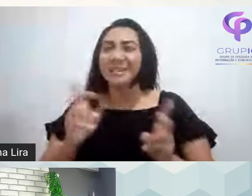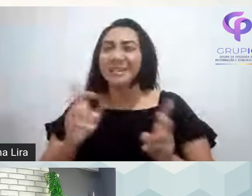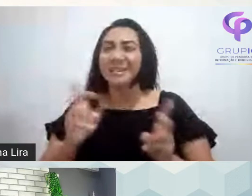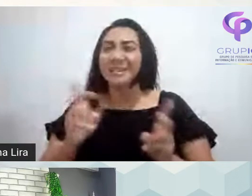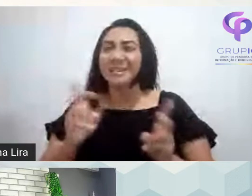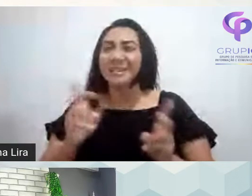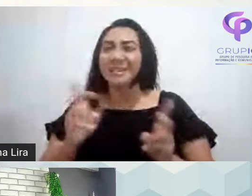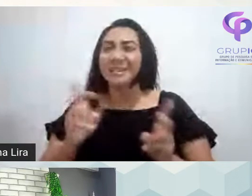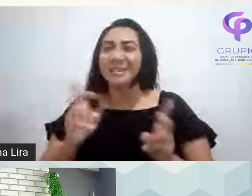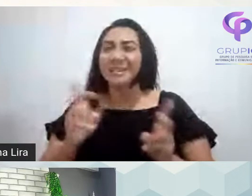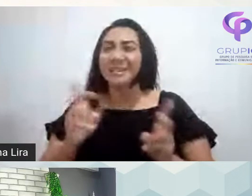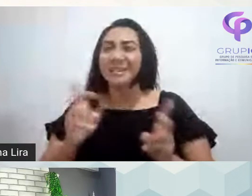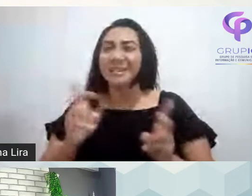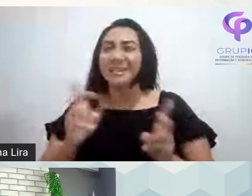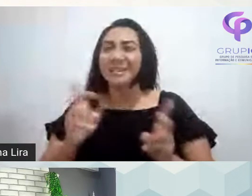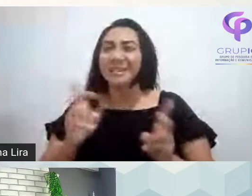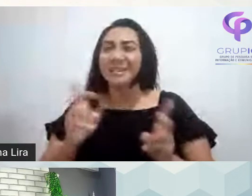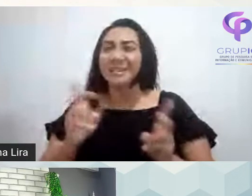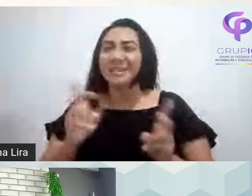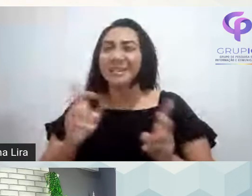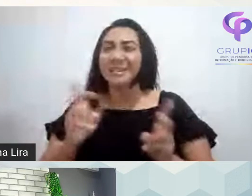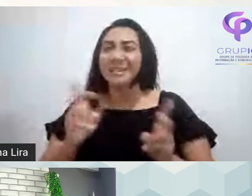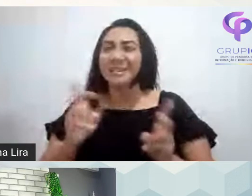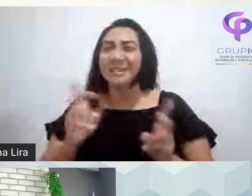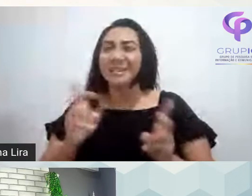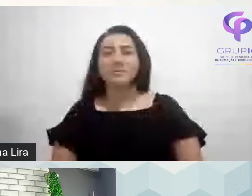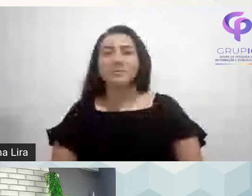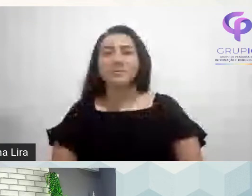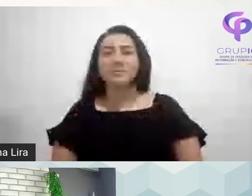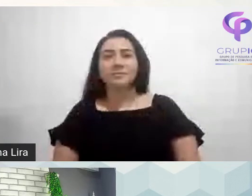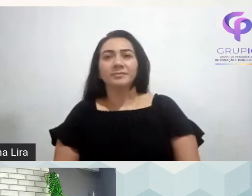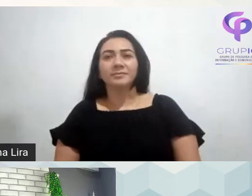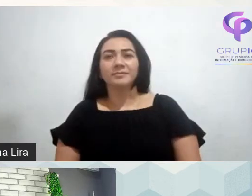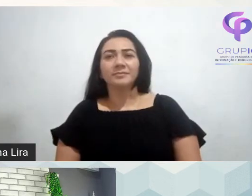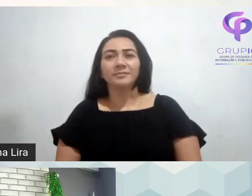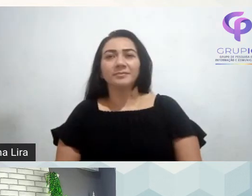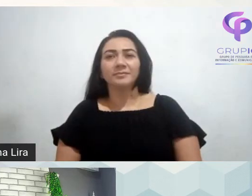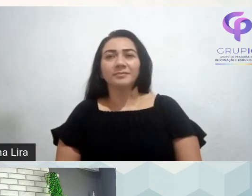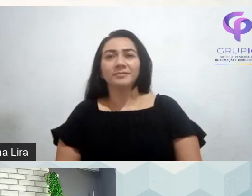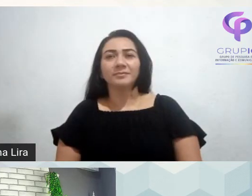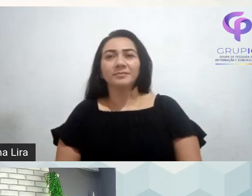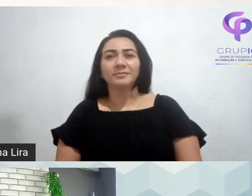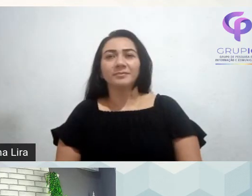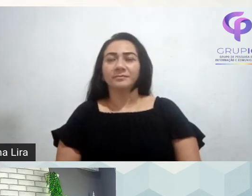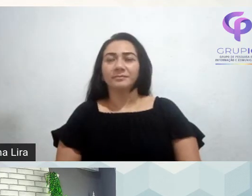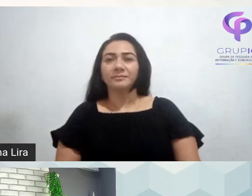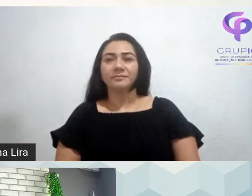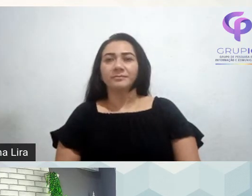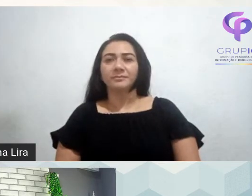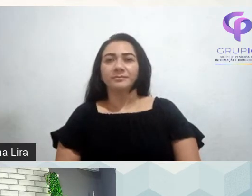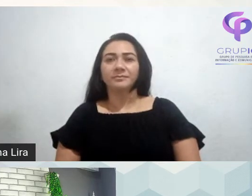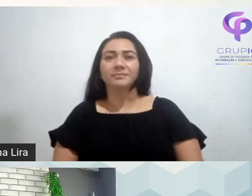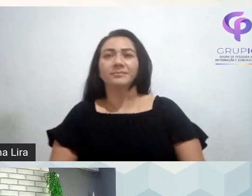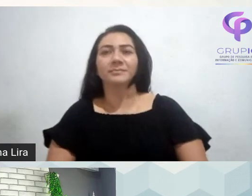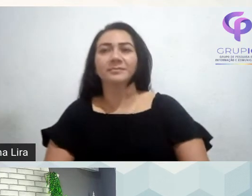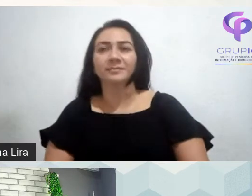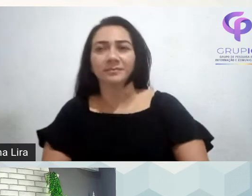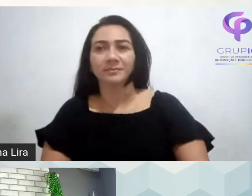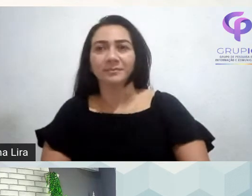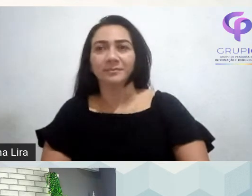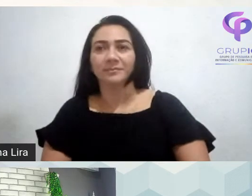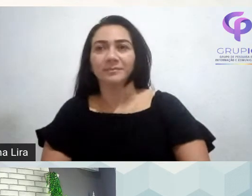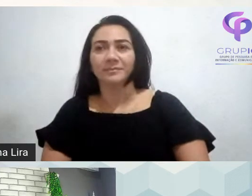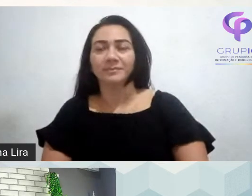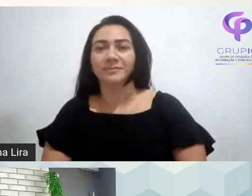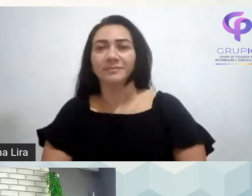Diz a minha apresentação? Se você vai disponibilizar seu material para eles. Pode deixar